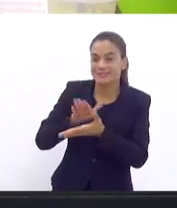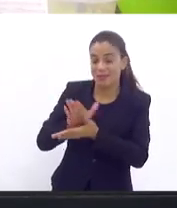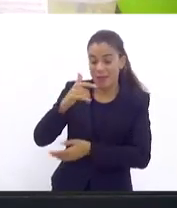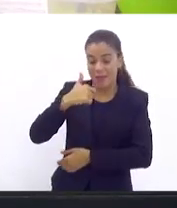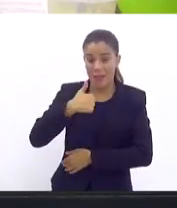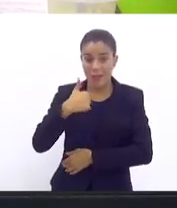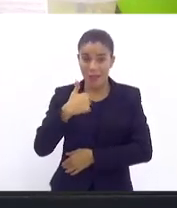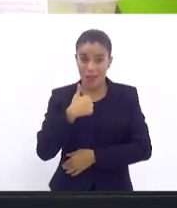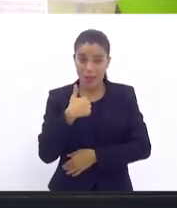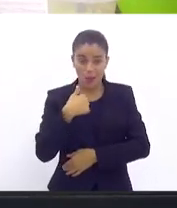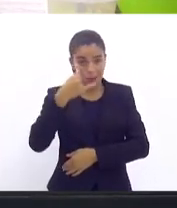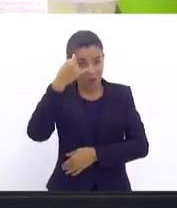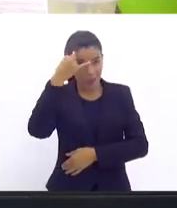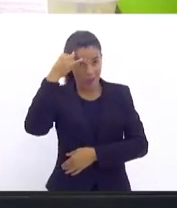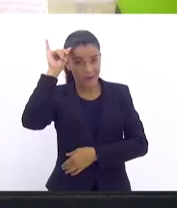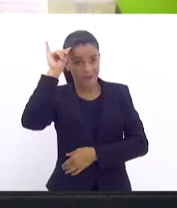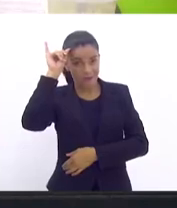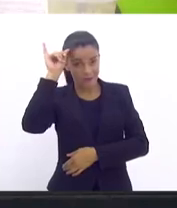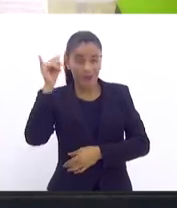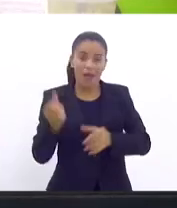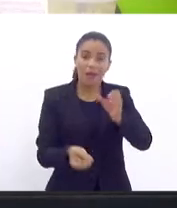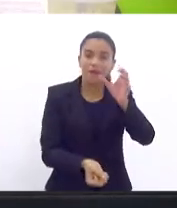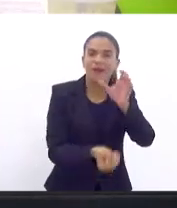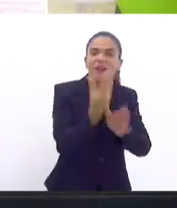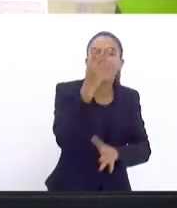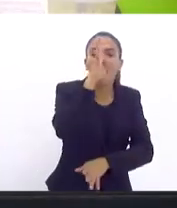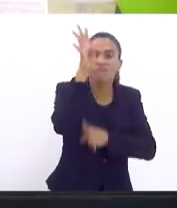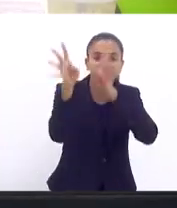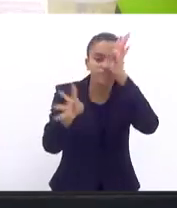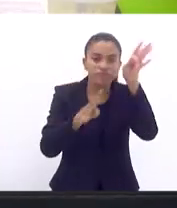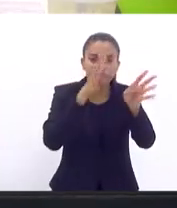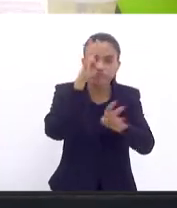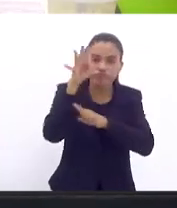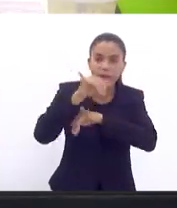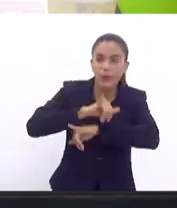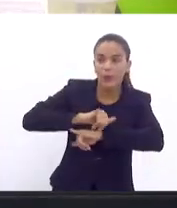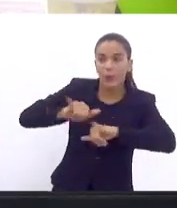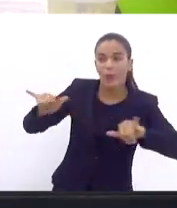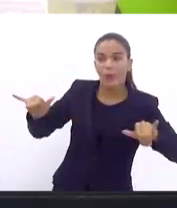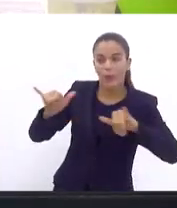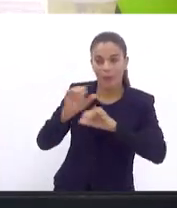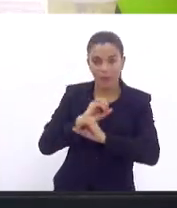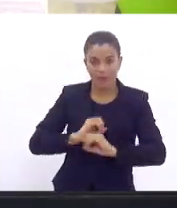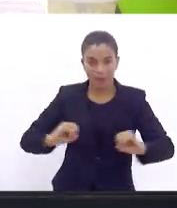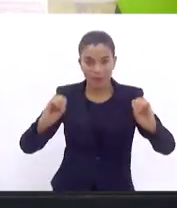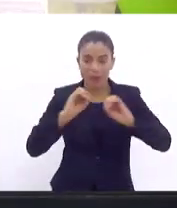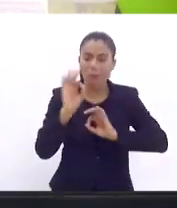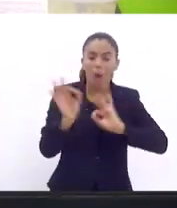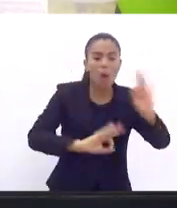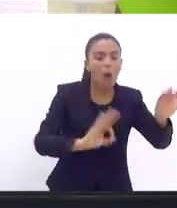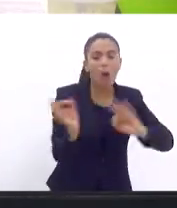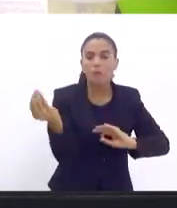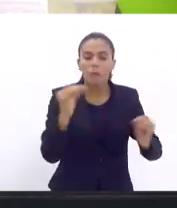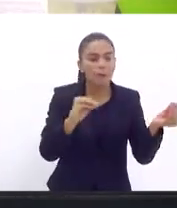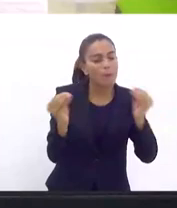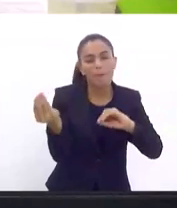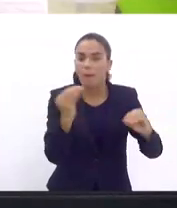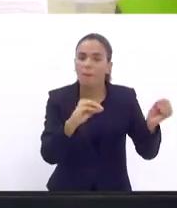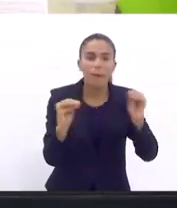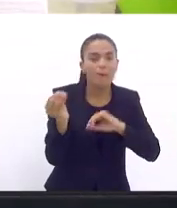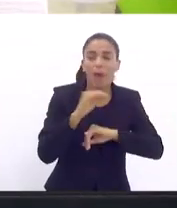não possa montar uma frente parlamentar e sem dar publicidade no Diário Oficial eu vou lá monto eu mesmo